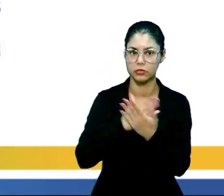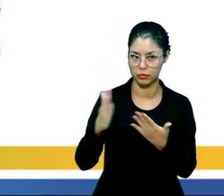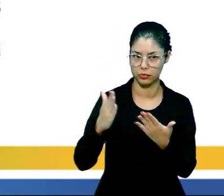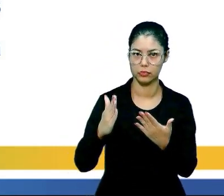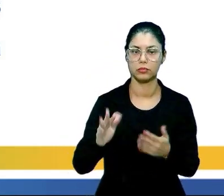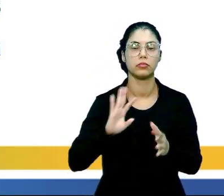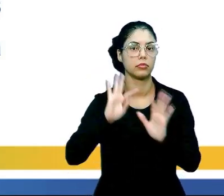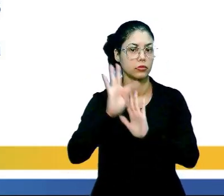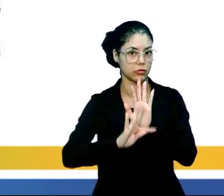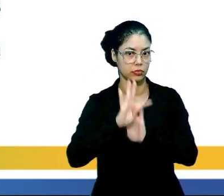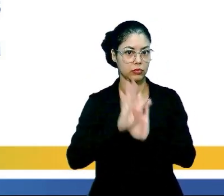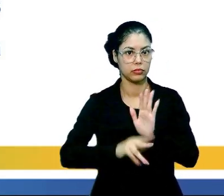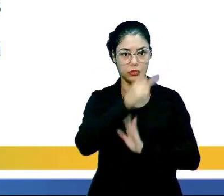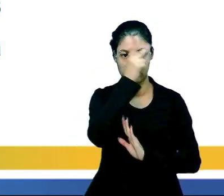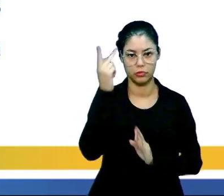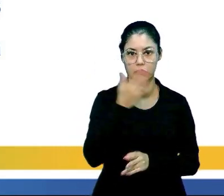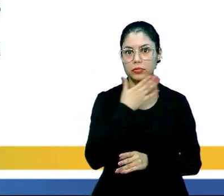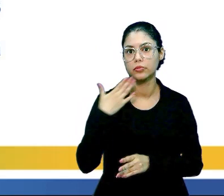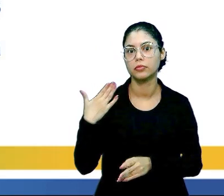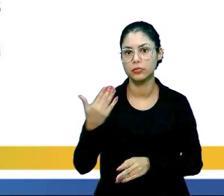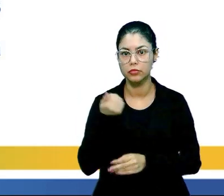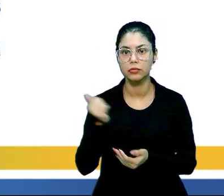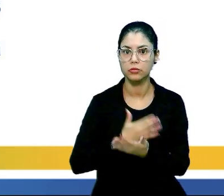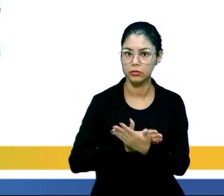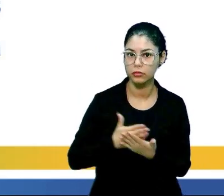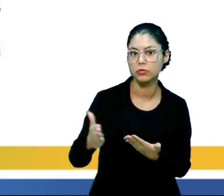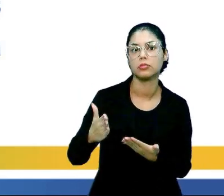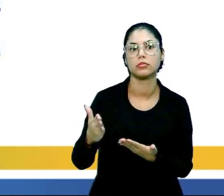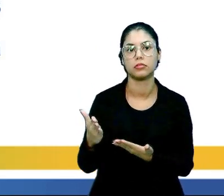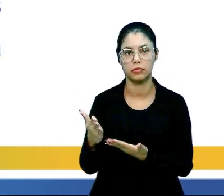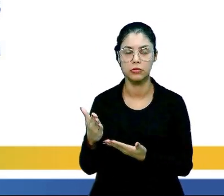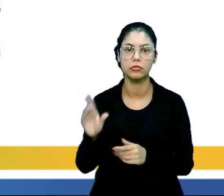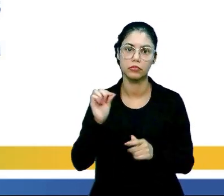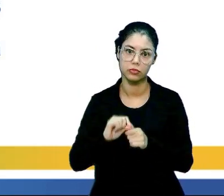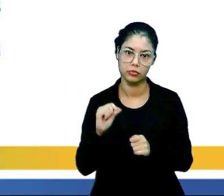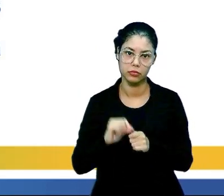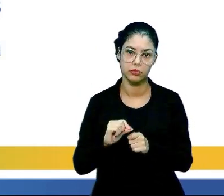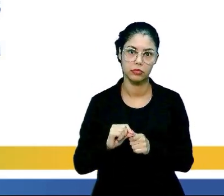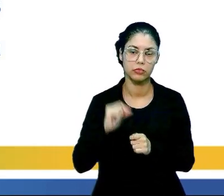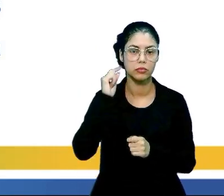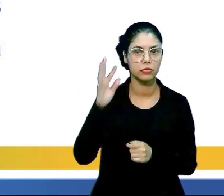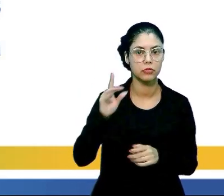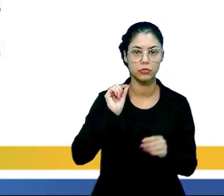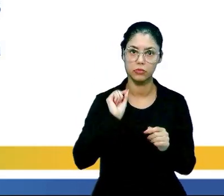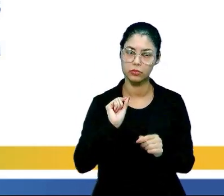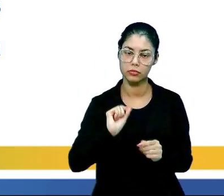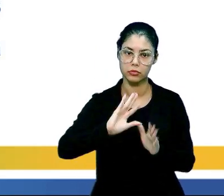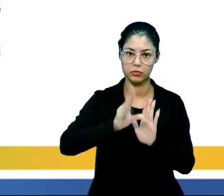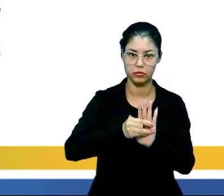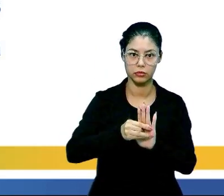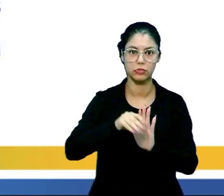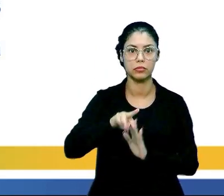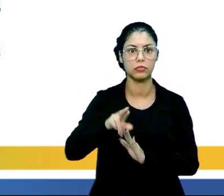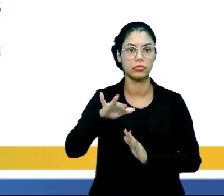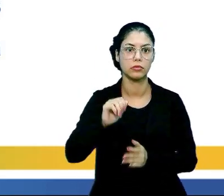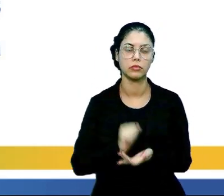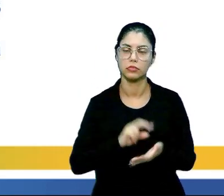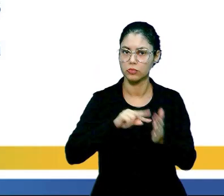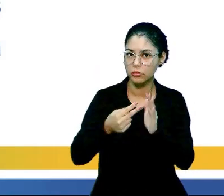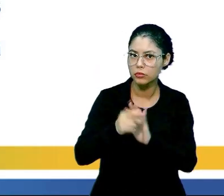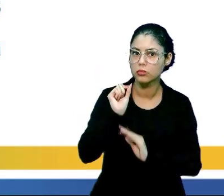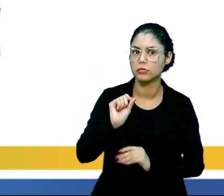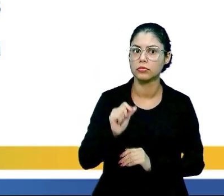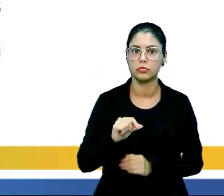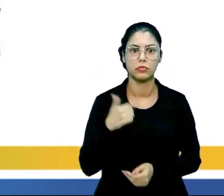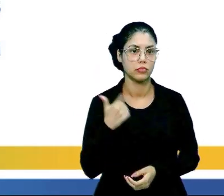o texto. As pessoas se sentem mais confortáveis em iniciar o texto fazendo a alusão do que colocar ela no meio do texto. Mas isso não quer dizer que